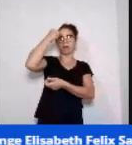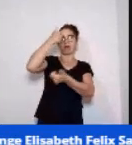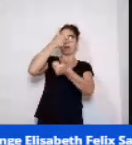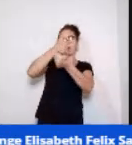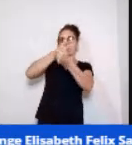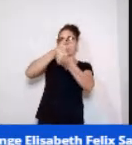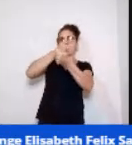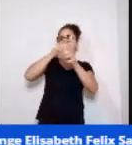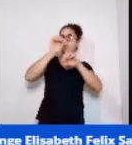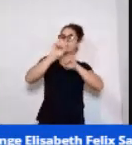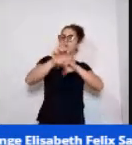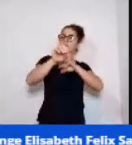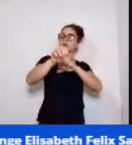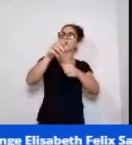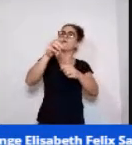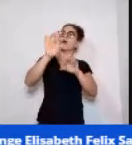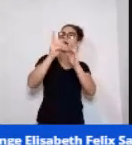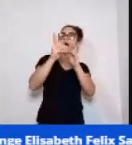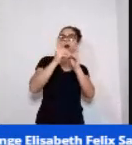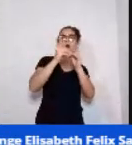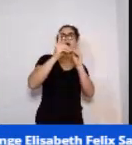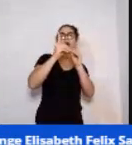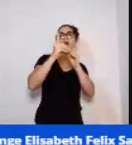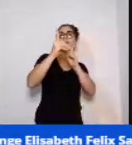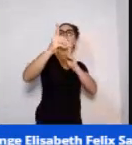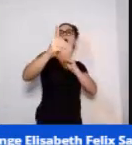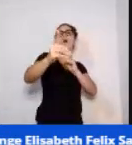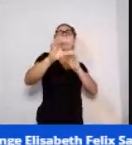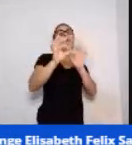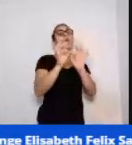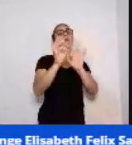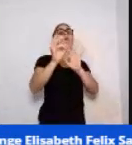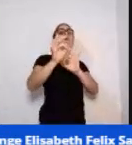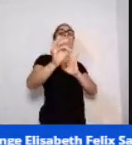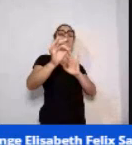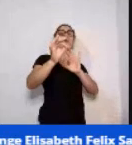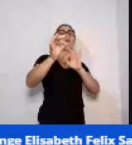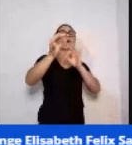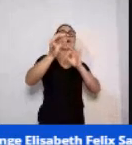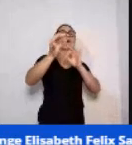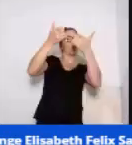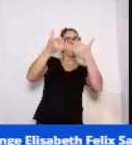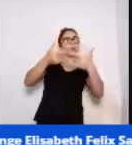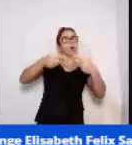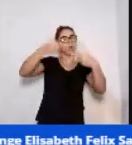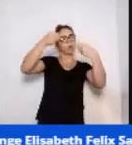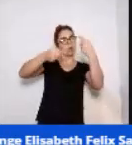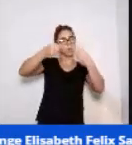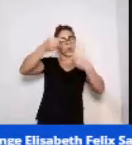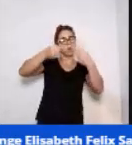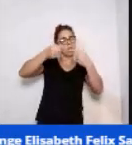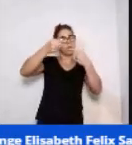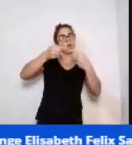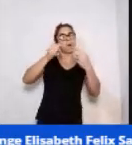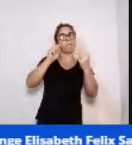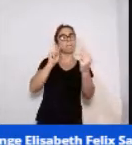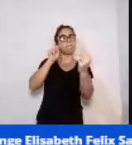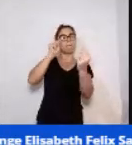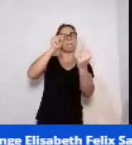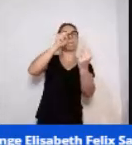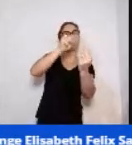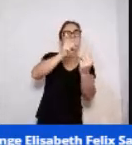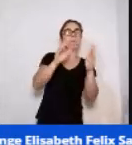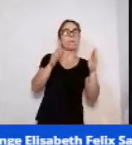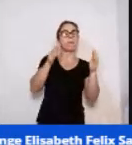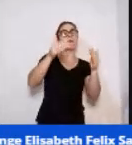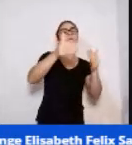ao longo dessa construção de diálogos, mas especificamente nessas 3 perguntas que vocês estão vendo aí na